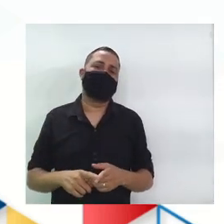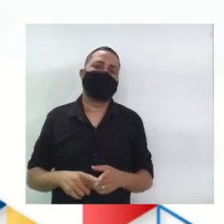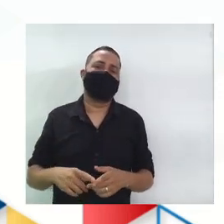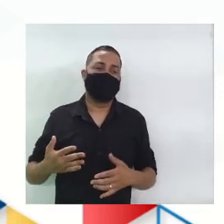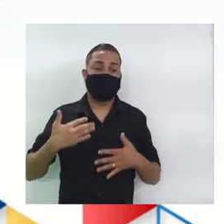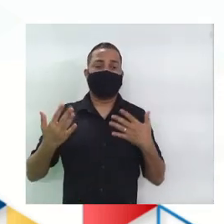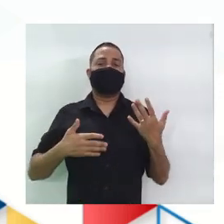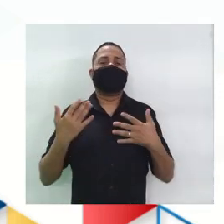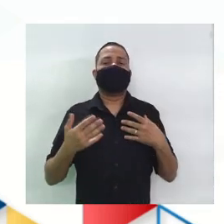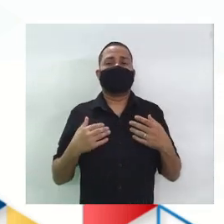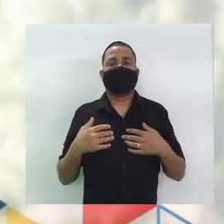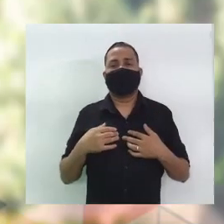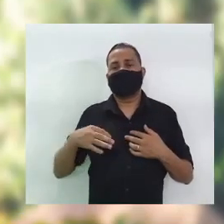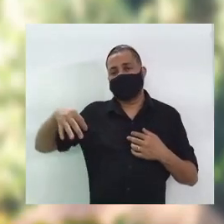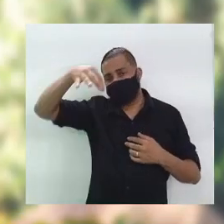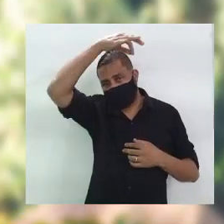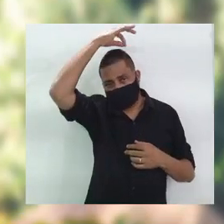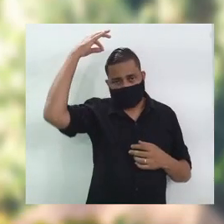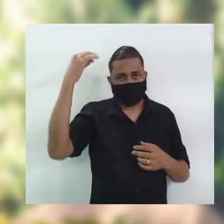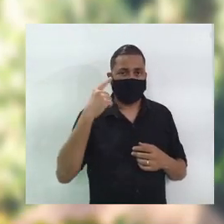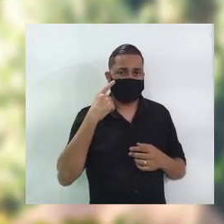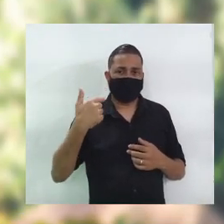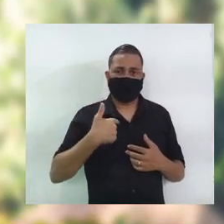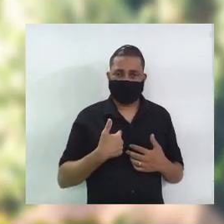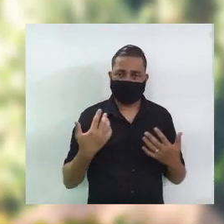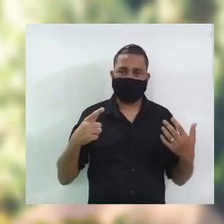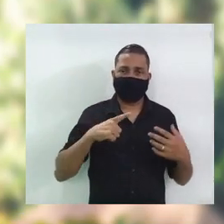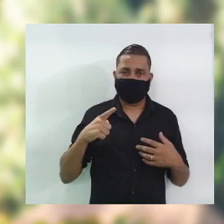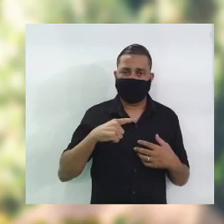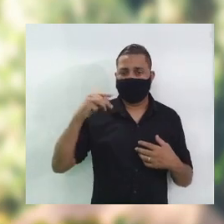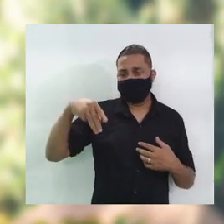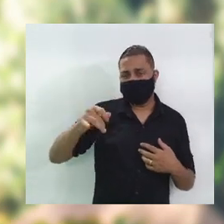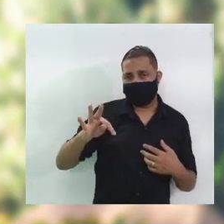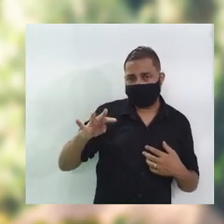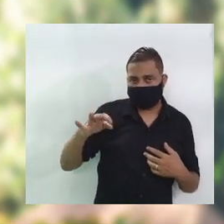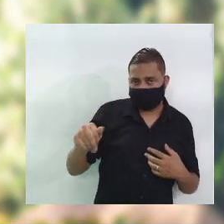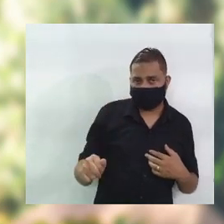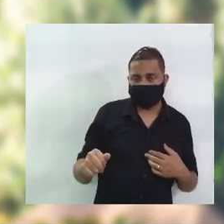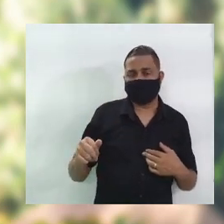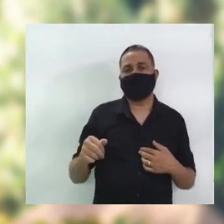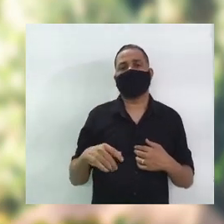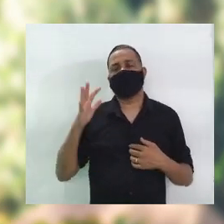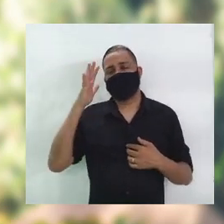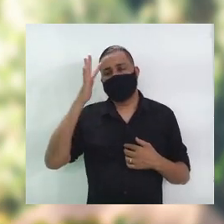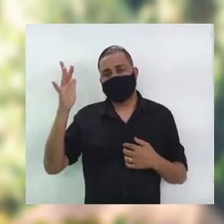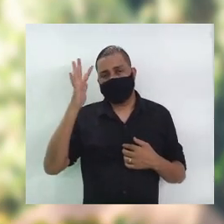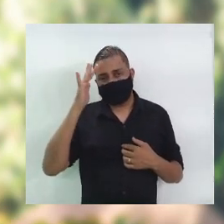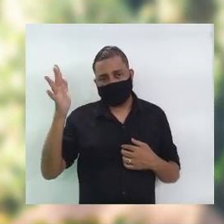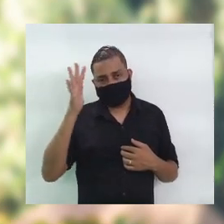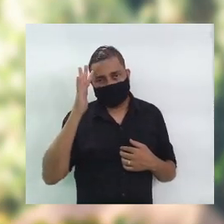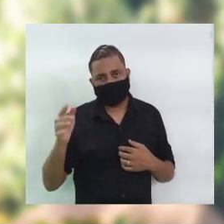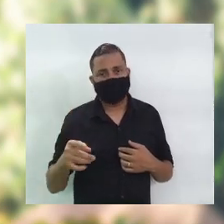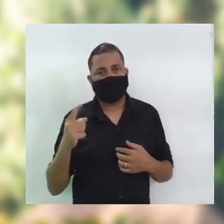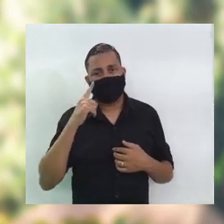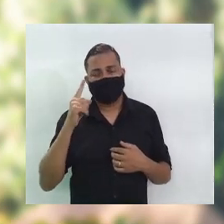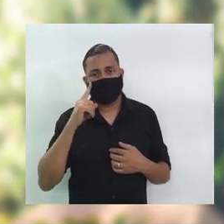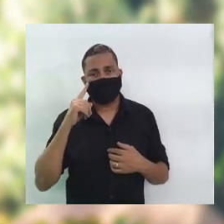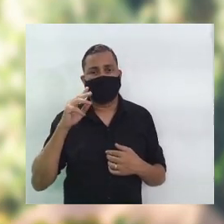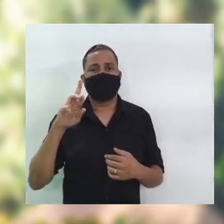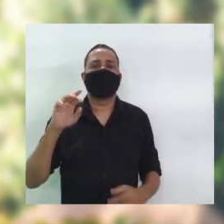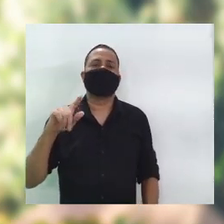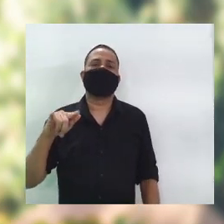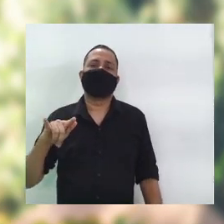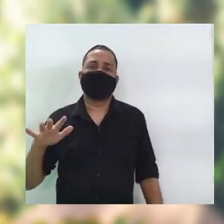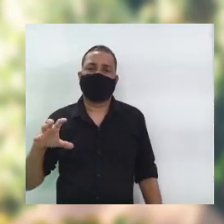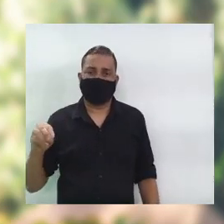êxtase espiritual. Olhando para mim, nós temos aqui o mantra, meditação, vimos o rosário, né?